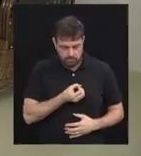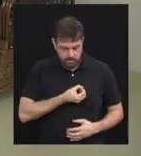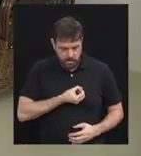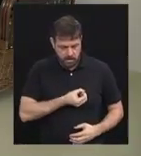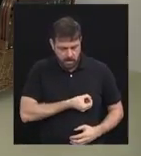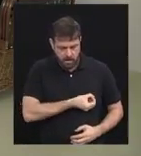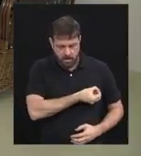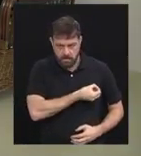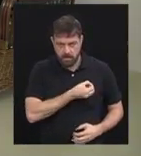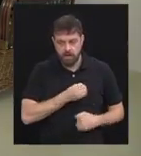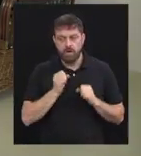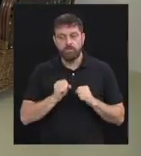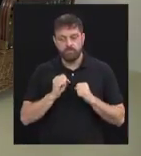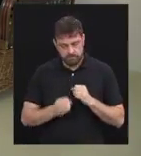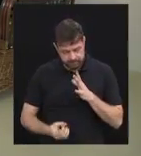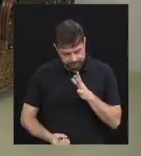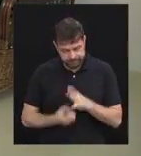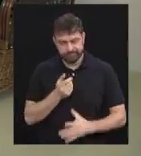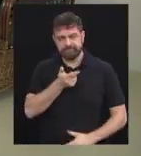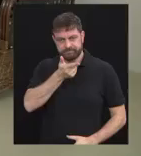Sim, pode.